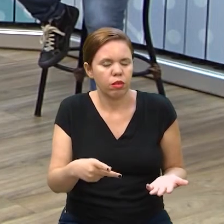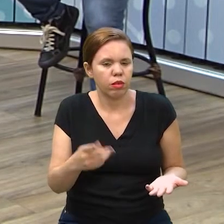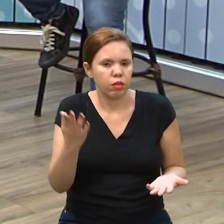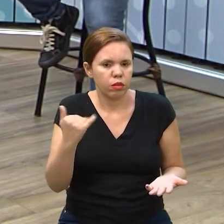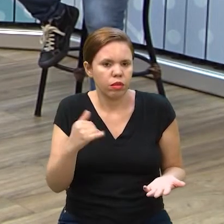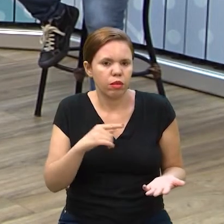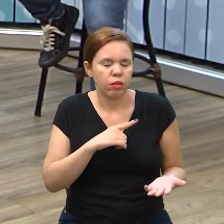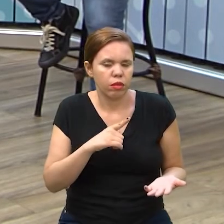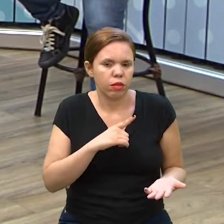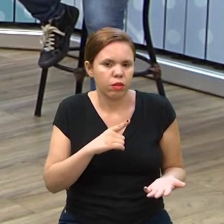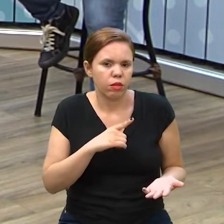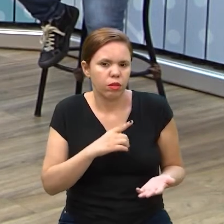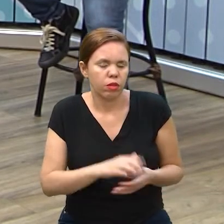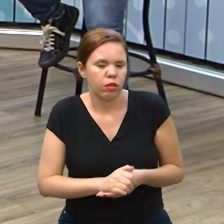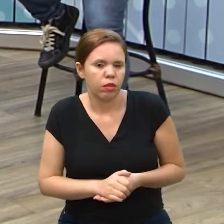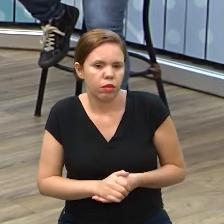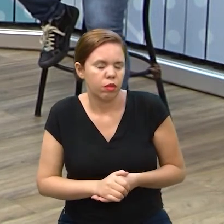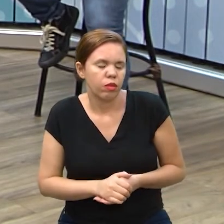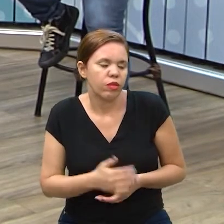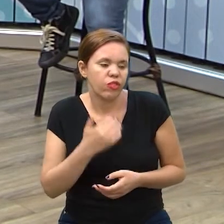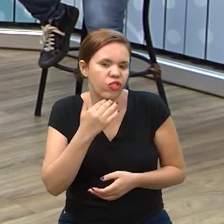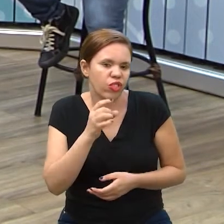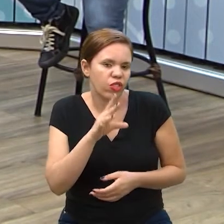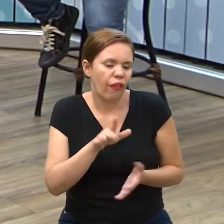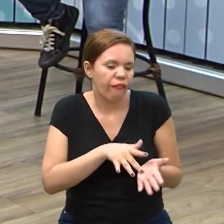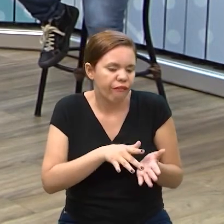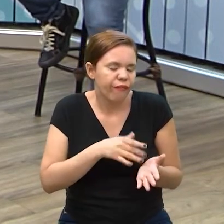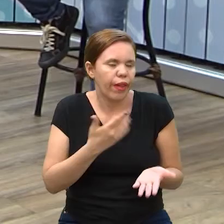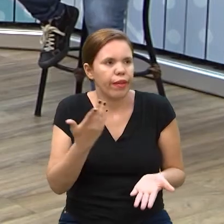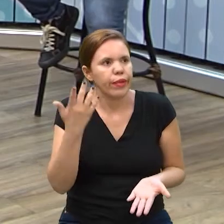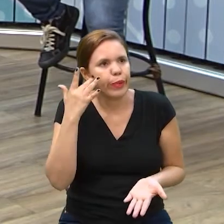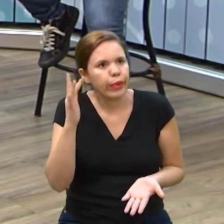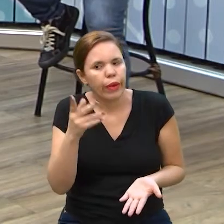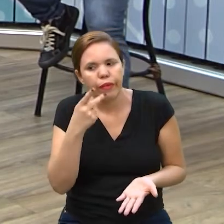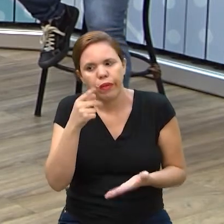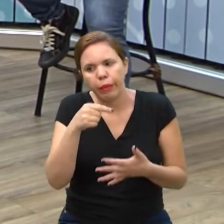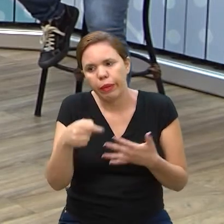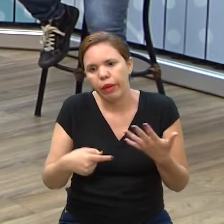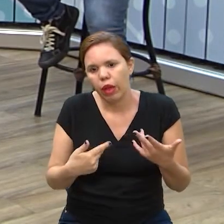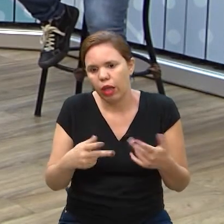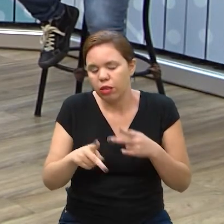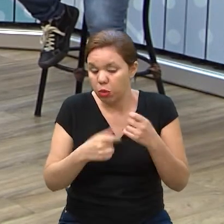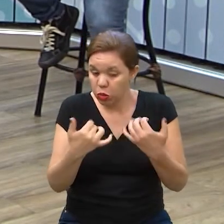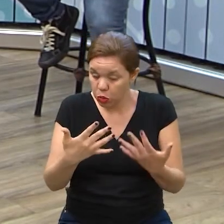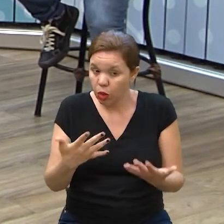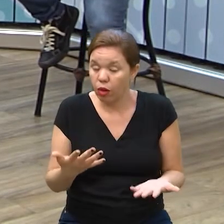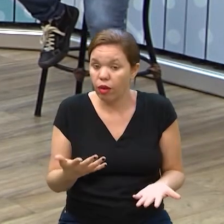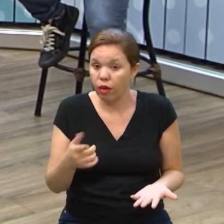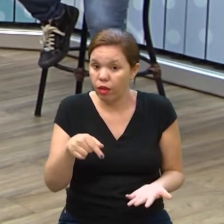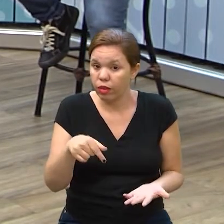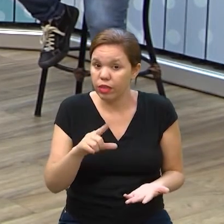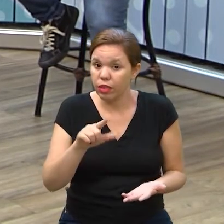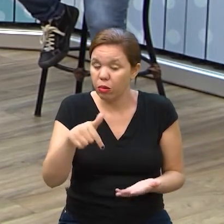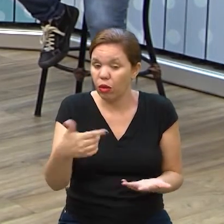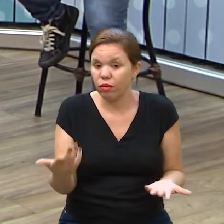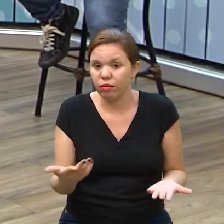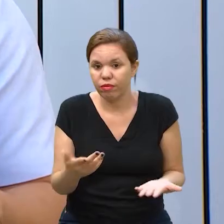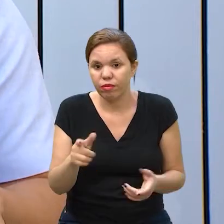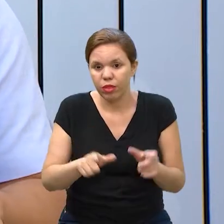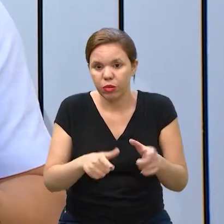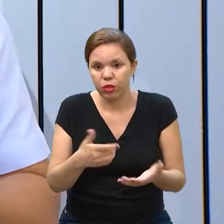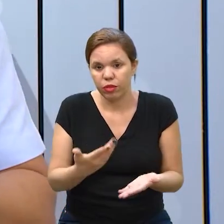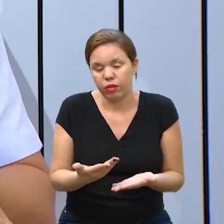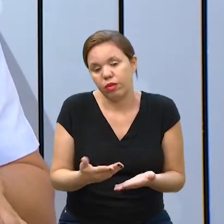tem. Então, se não adianta você tentar falar sobre algo que você não domina, porque o público vai pegar e você vai cair em